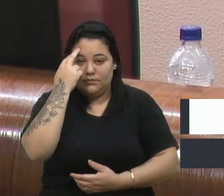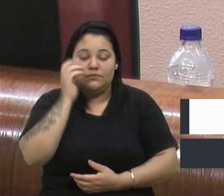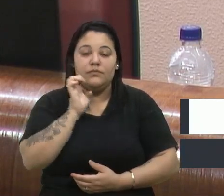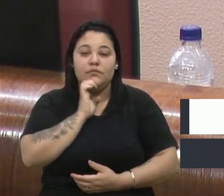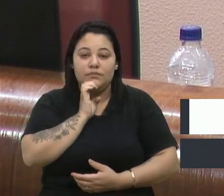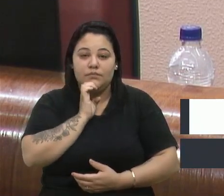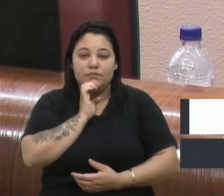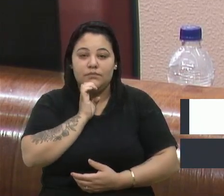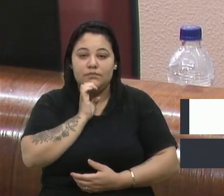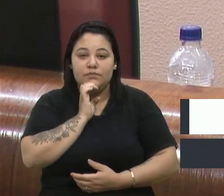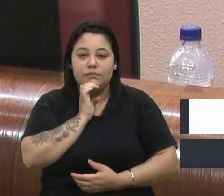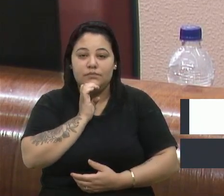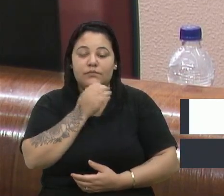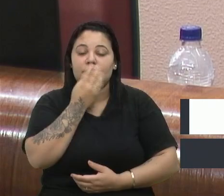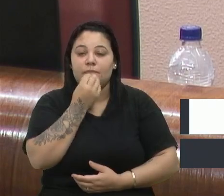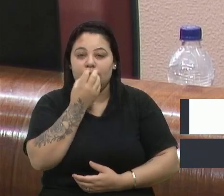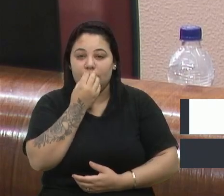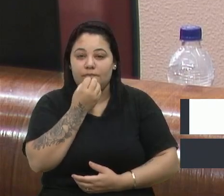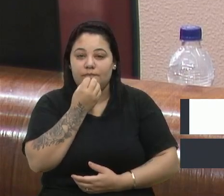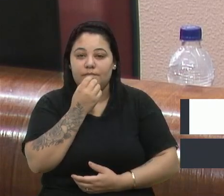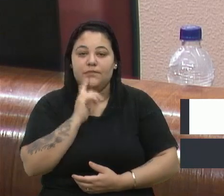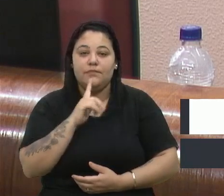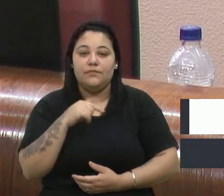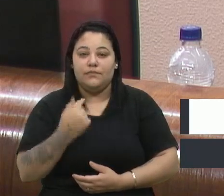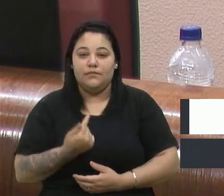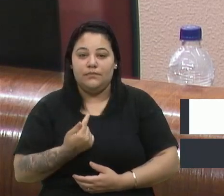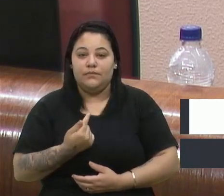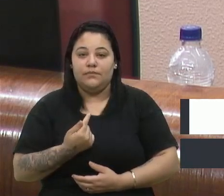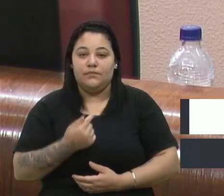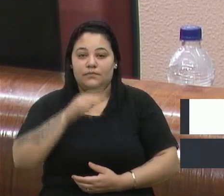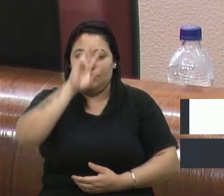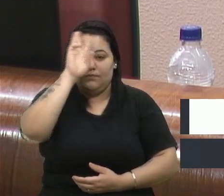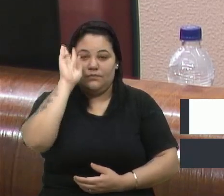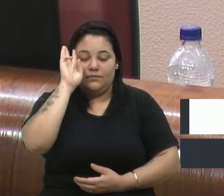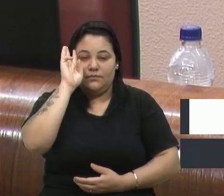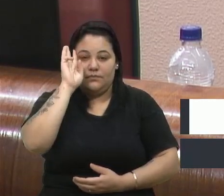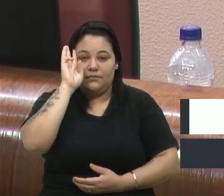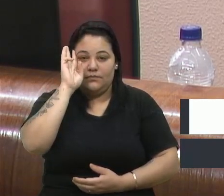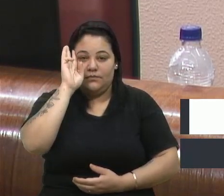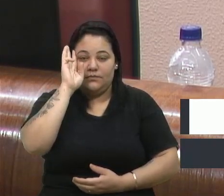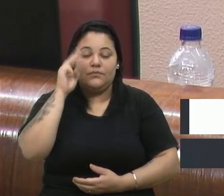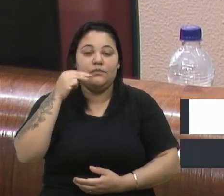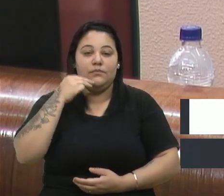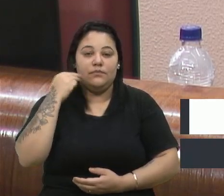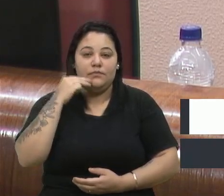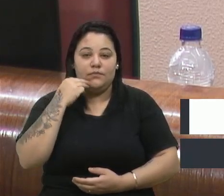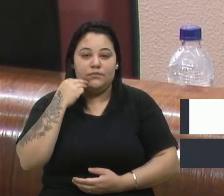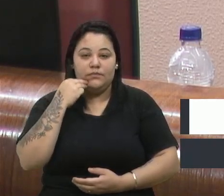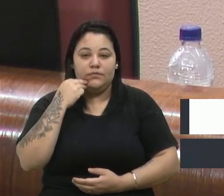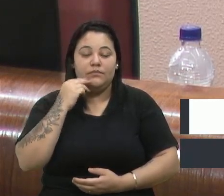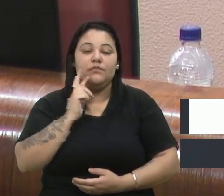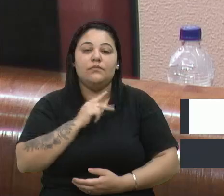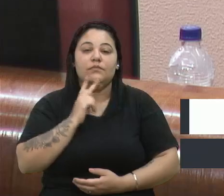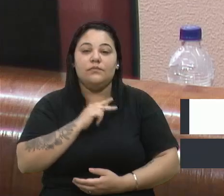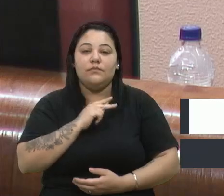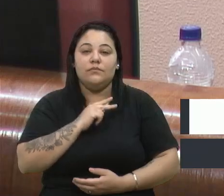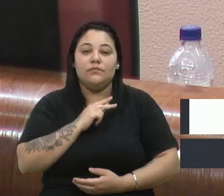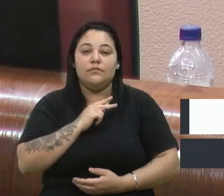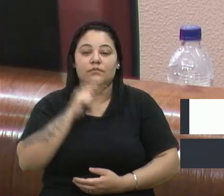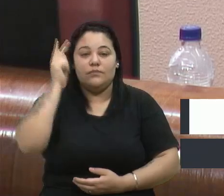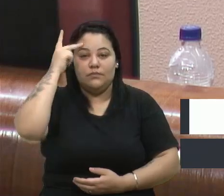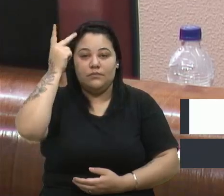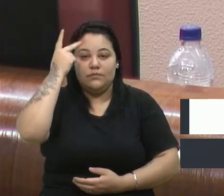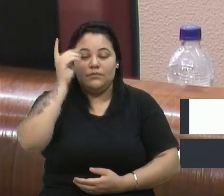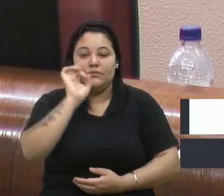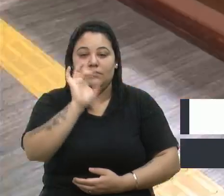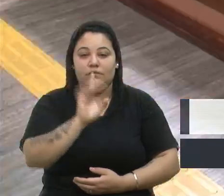Balardim, Gilfredo Otto Camilles, Gladys Frisso, Juliano Valim, Marisol Santos, Renato Oliveira e Velocino Ues.